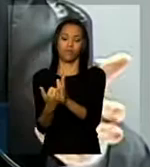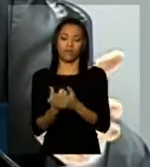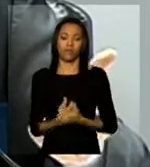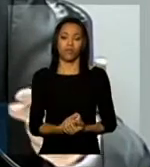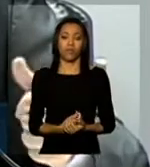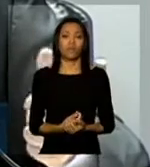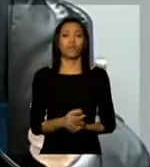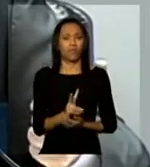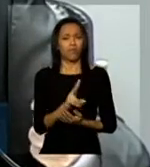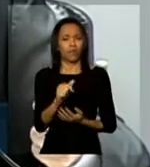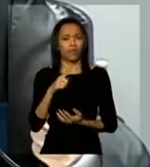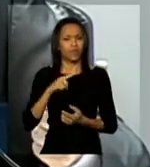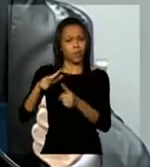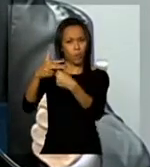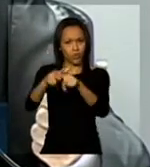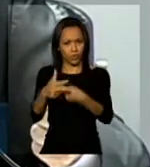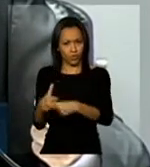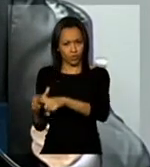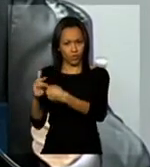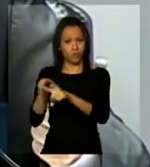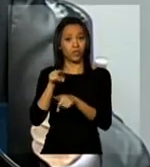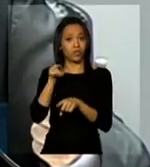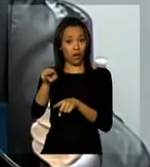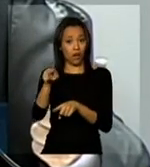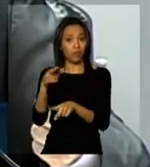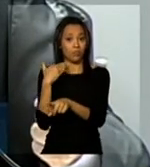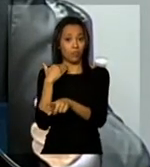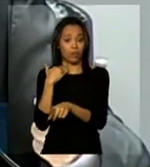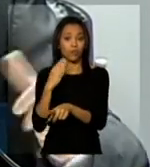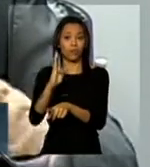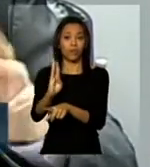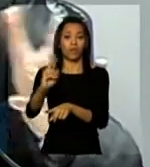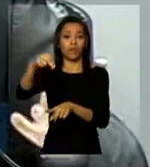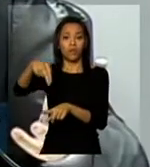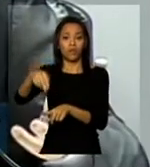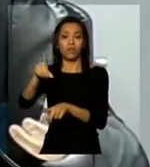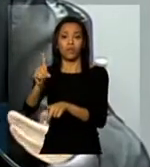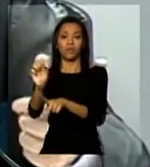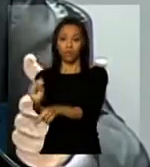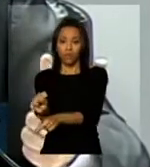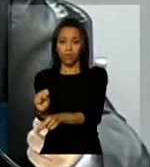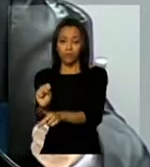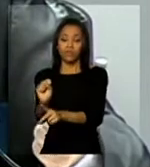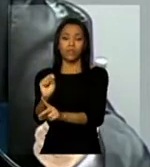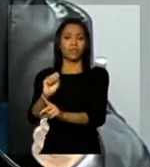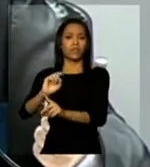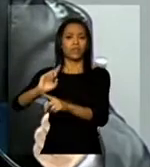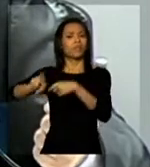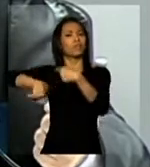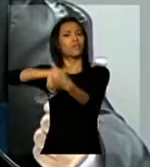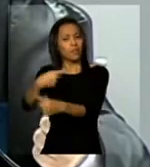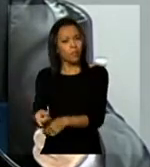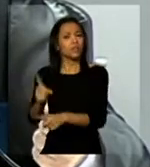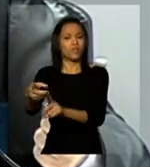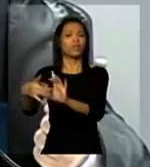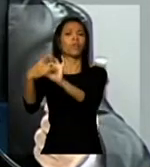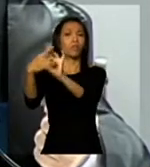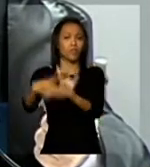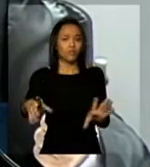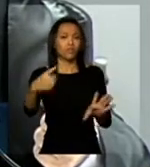deverá haver ajustes no BNDES e eles, no total, eles farão uma liberação menor